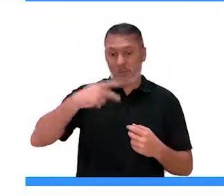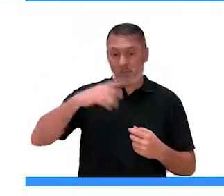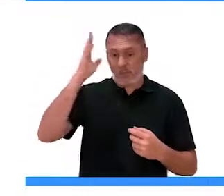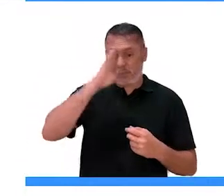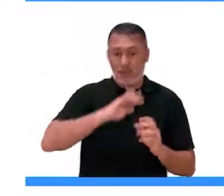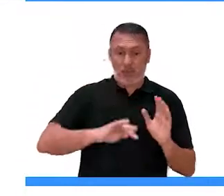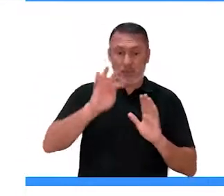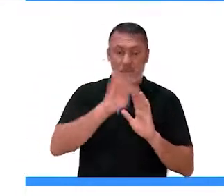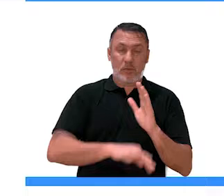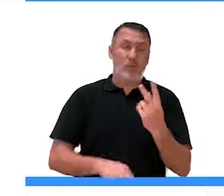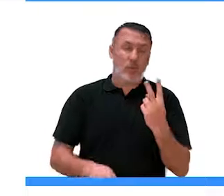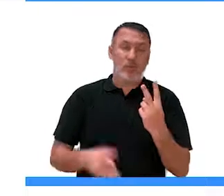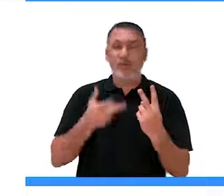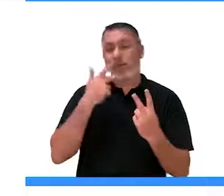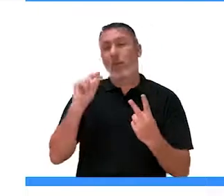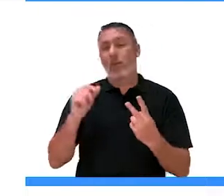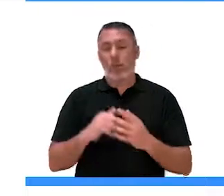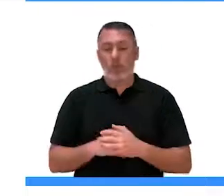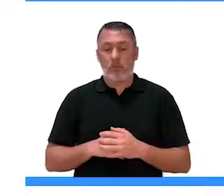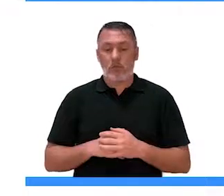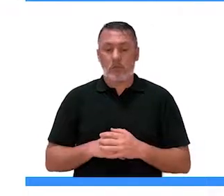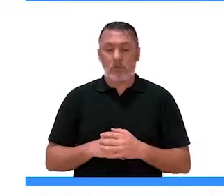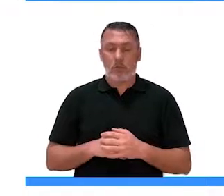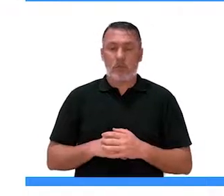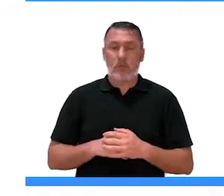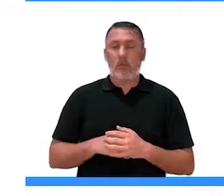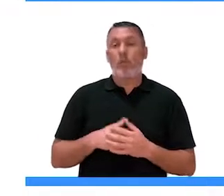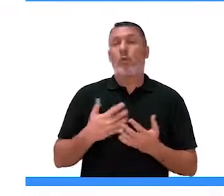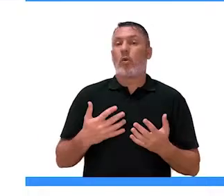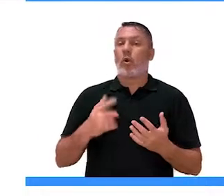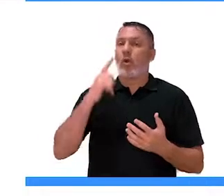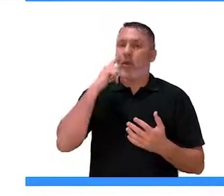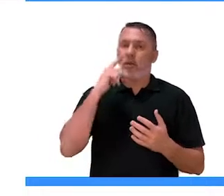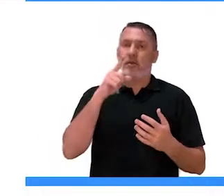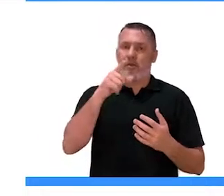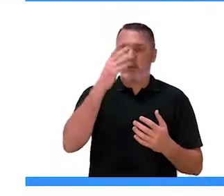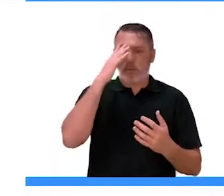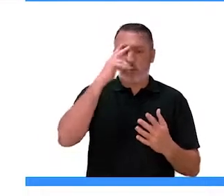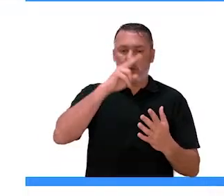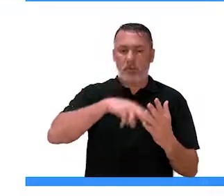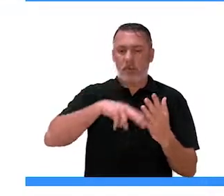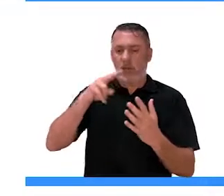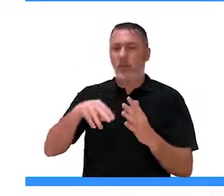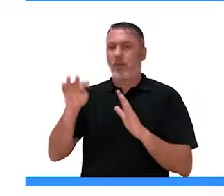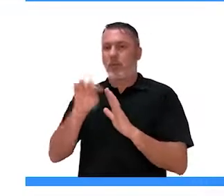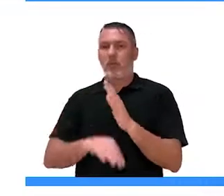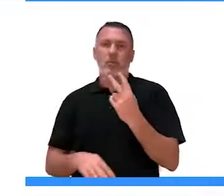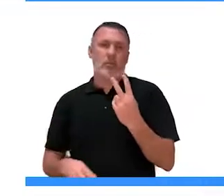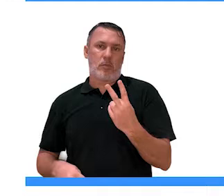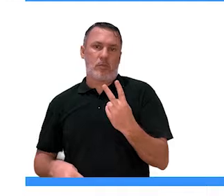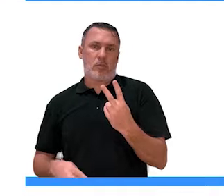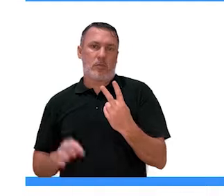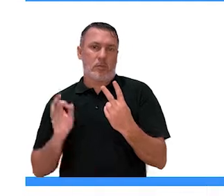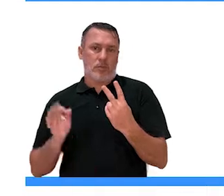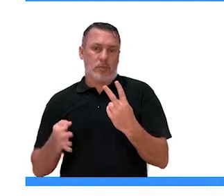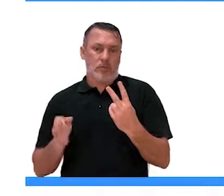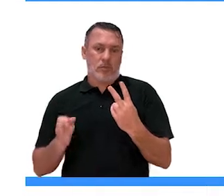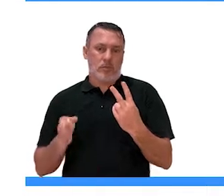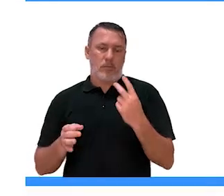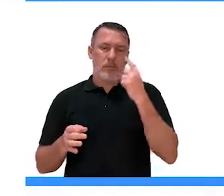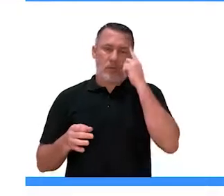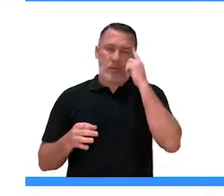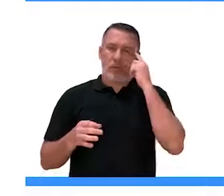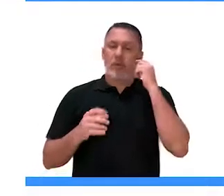cultural brasileiro, o texto 2 destaca o ou a. Então aqui, gente, a gente leu 2 textos, né? Um lá da música,